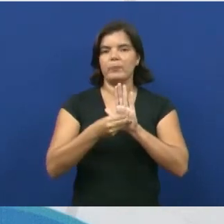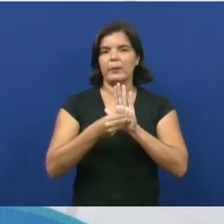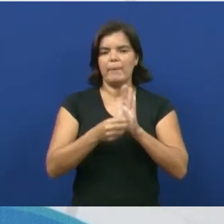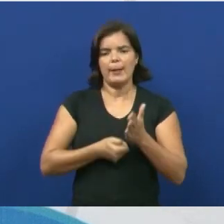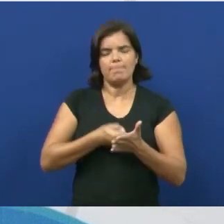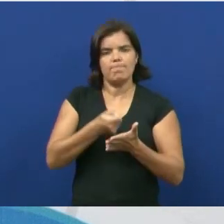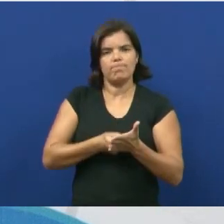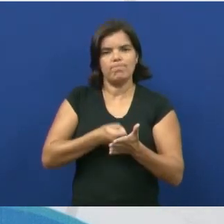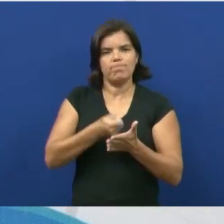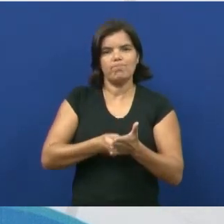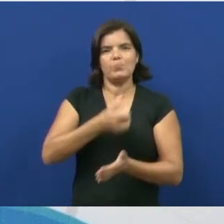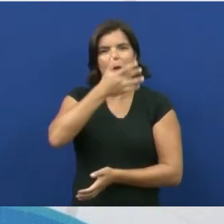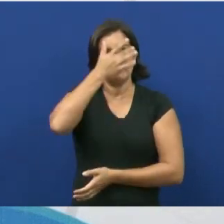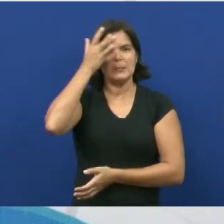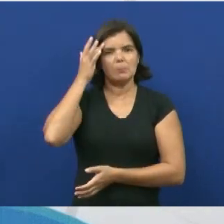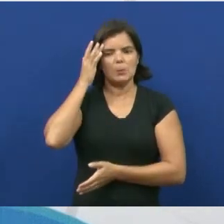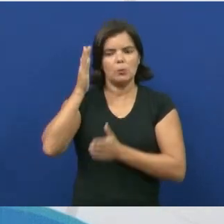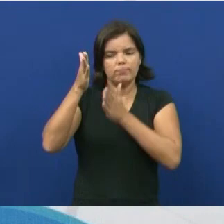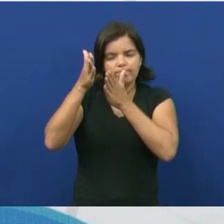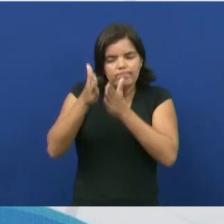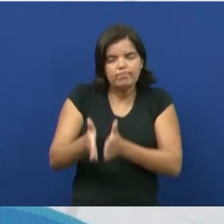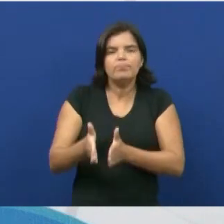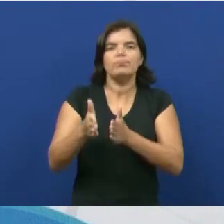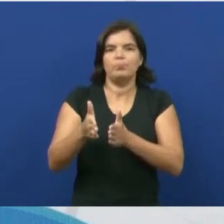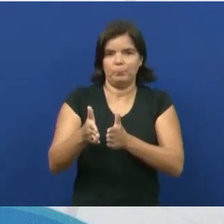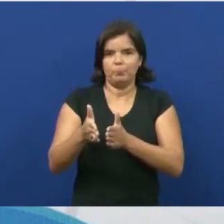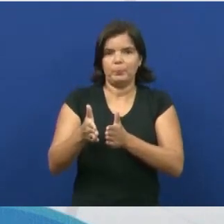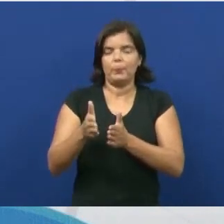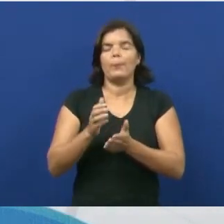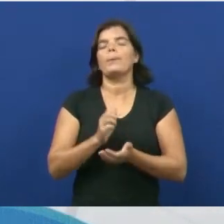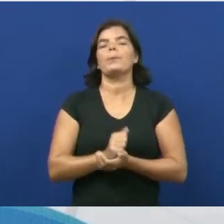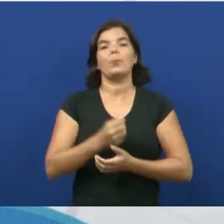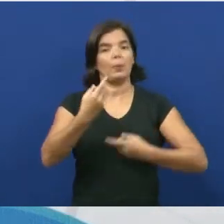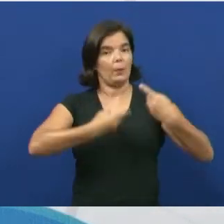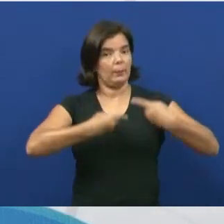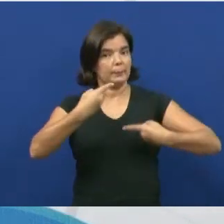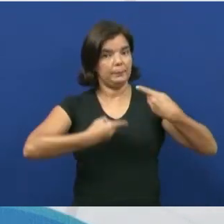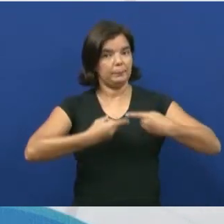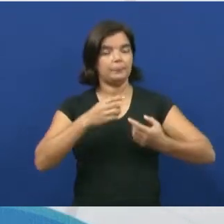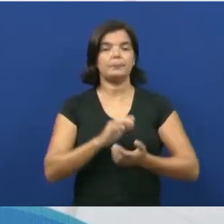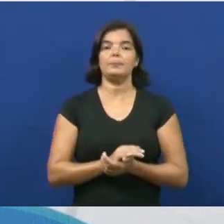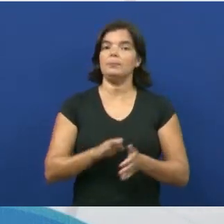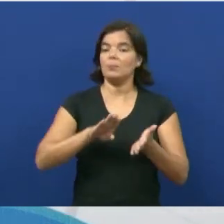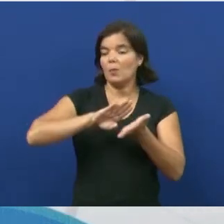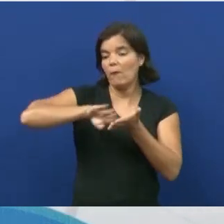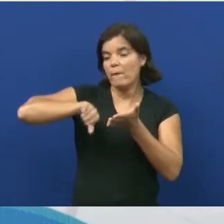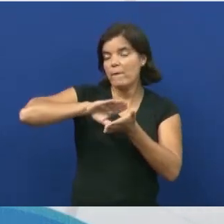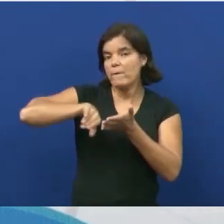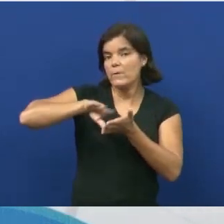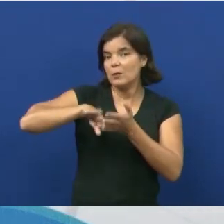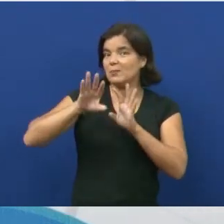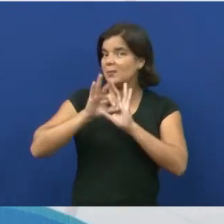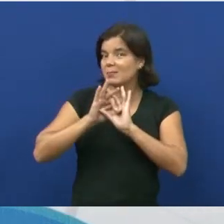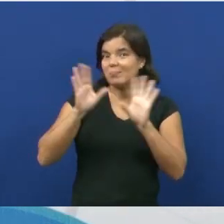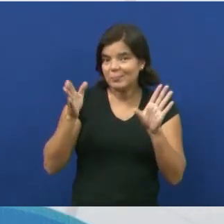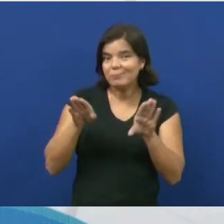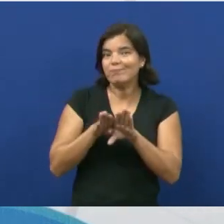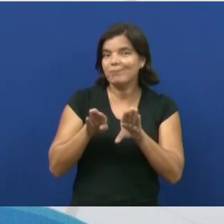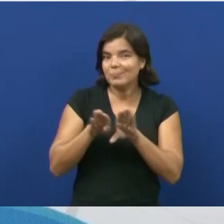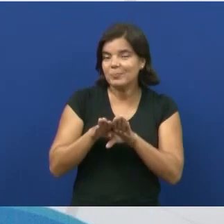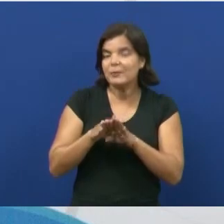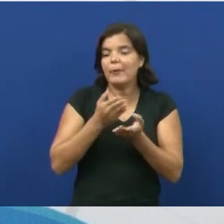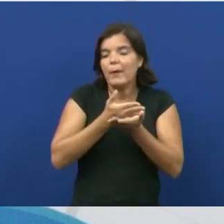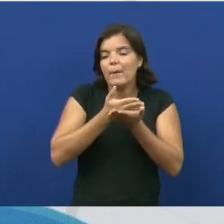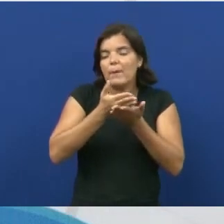obrigar as pessoas a seguir um determinado rumo na política e vai tirar um pouquinho das suas liberdades e também